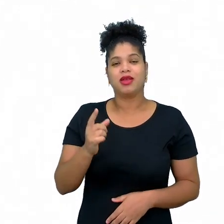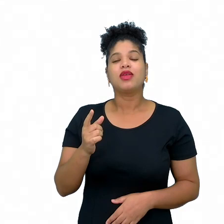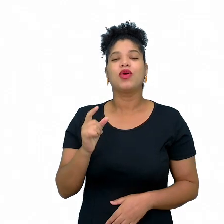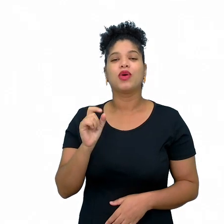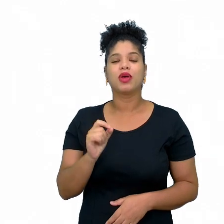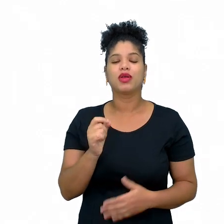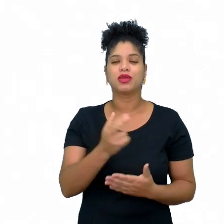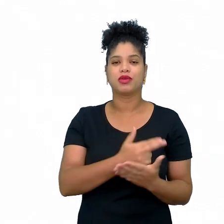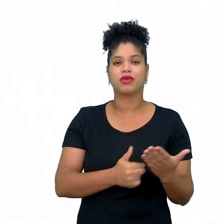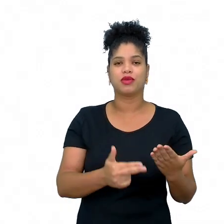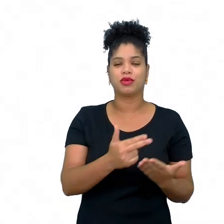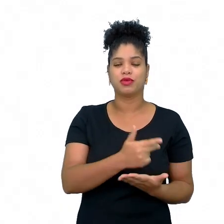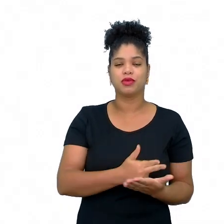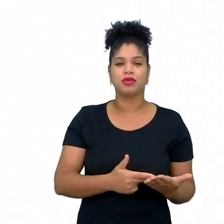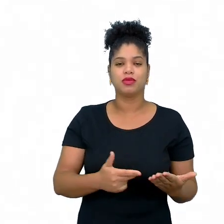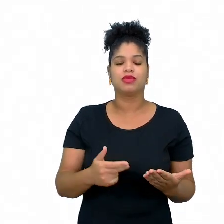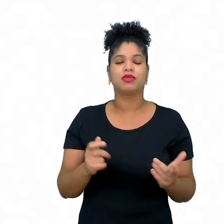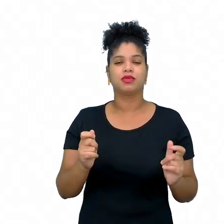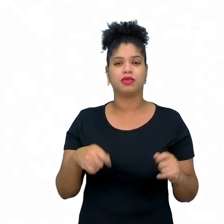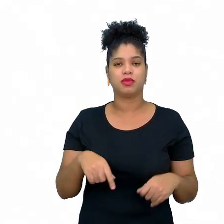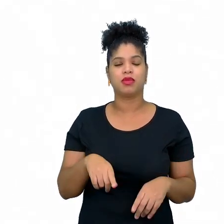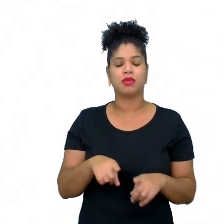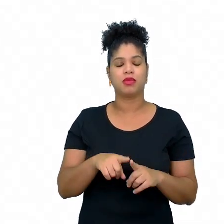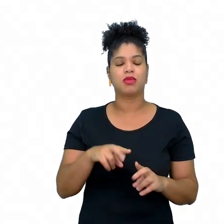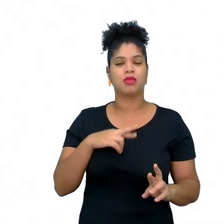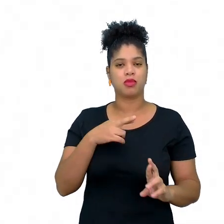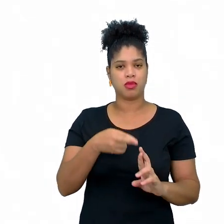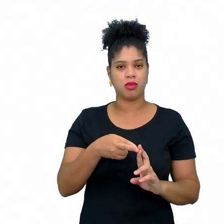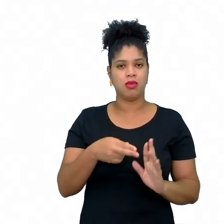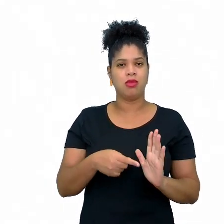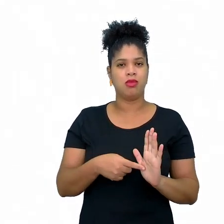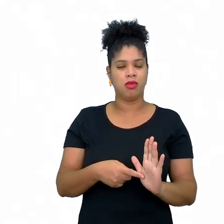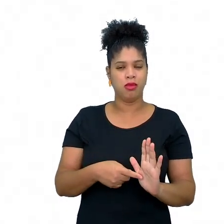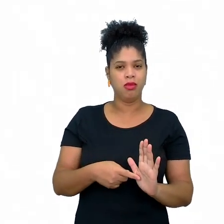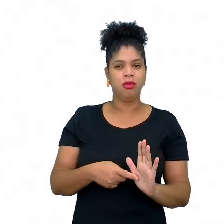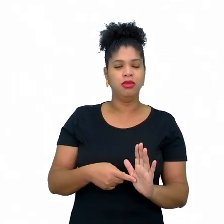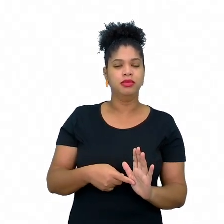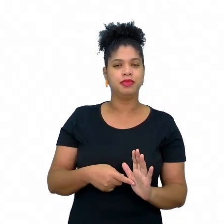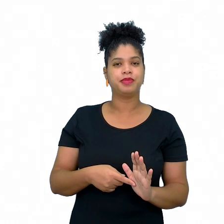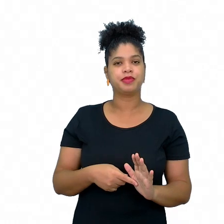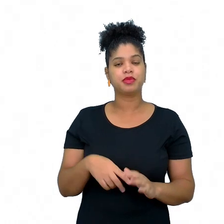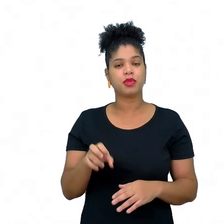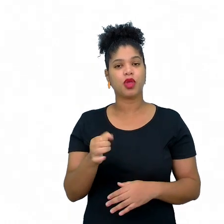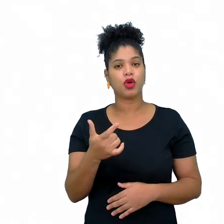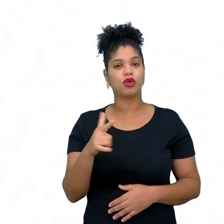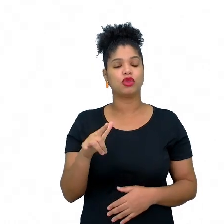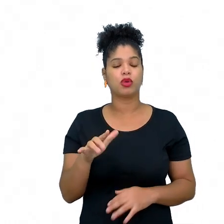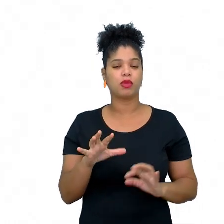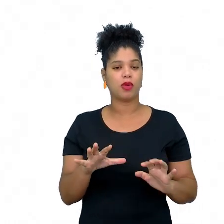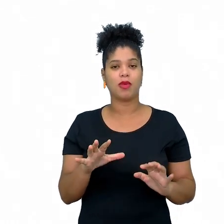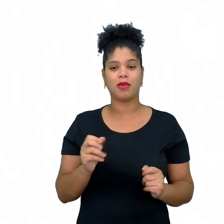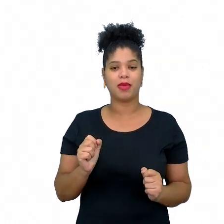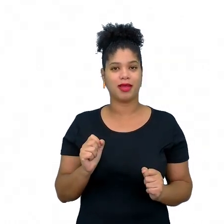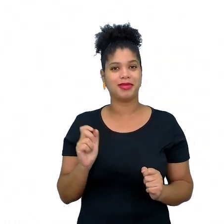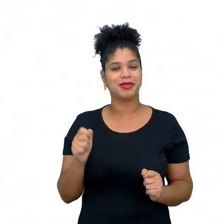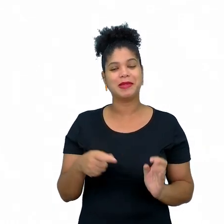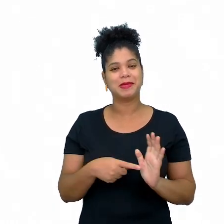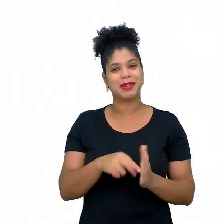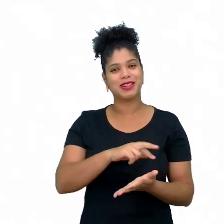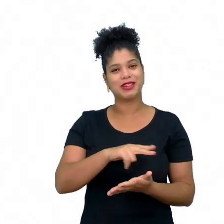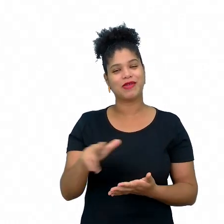figuras também, né, outras circunferências, eu posso apresentar algum monumento no mundo,